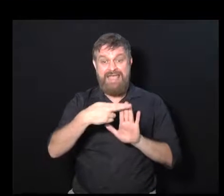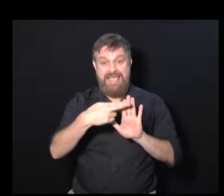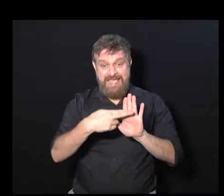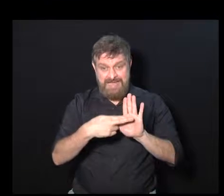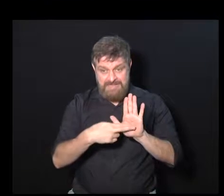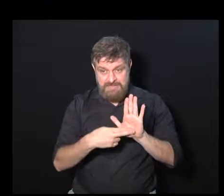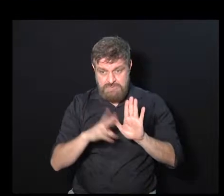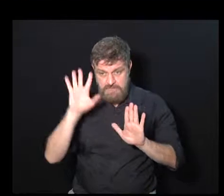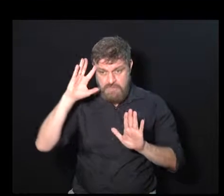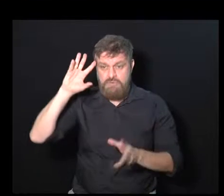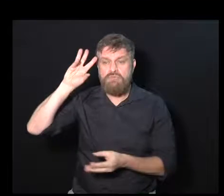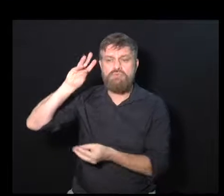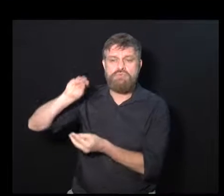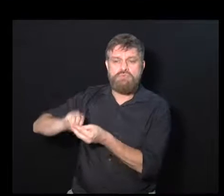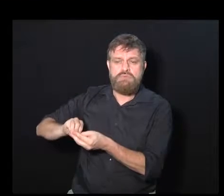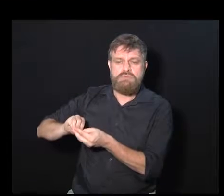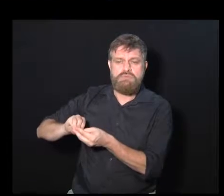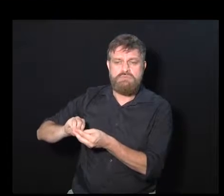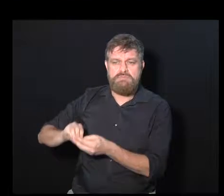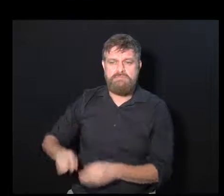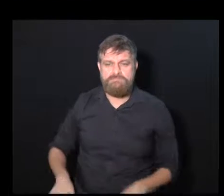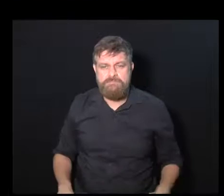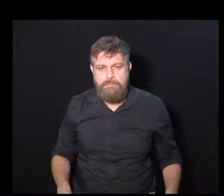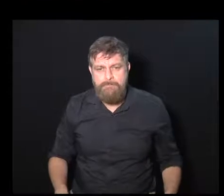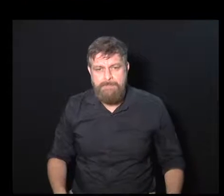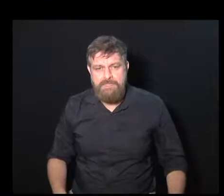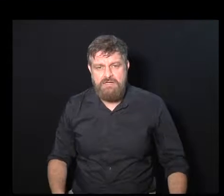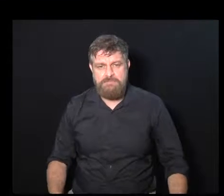uma resolução colegiada.